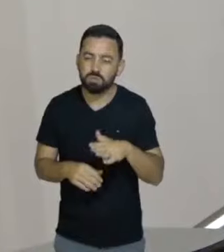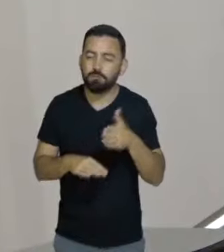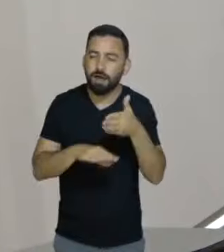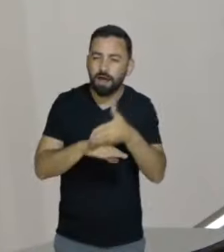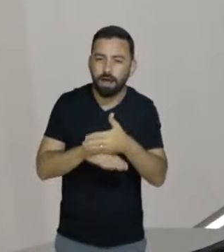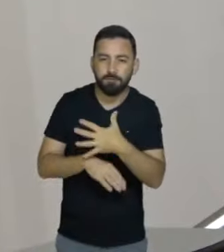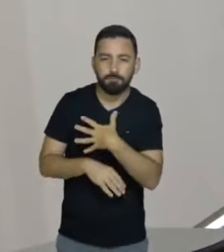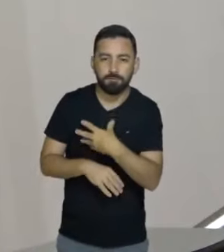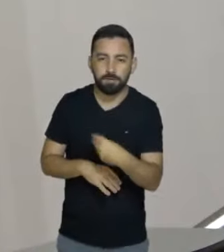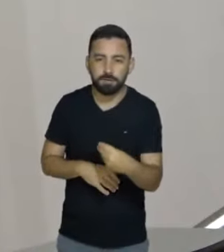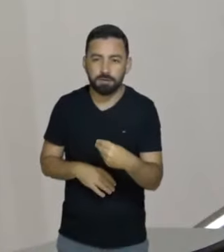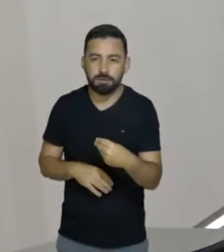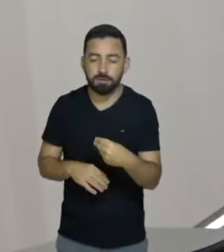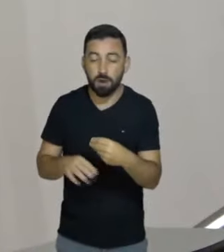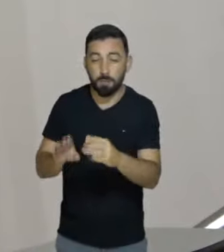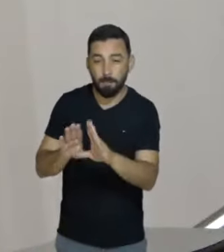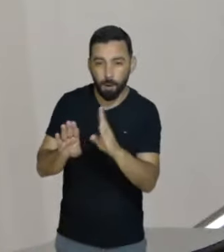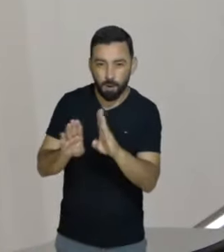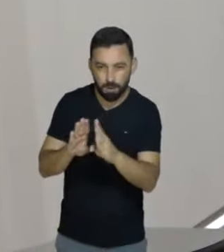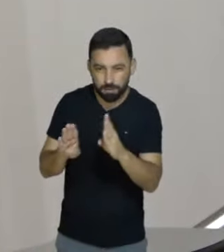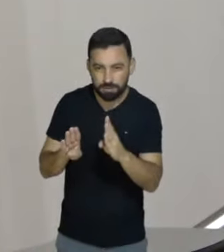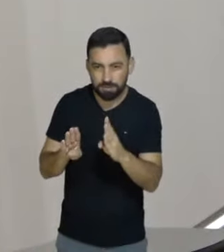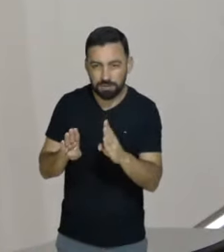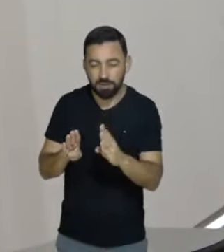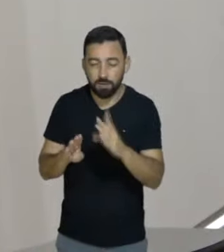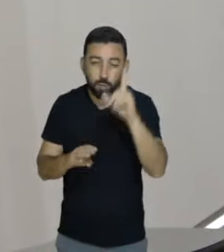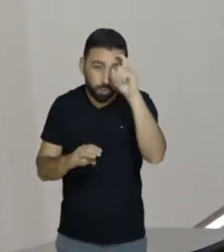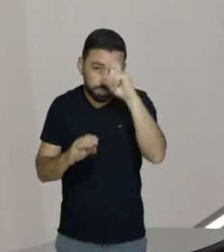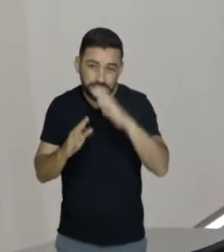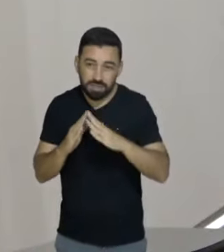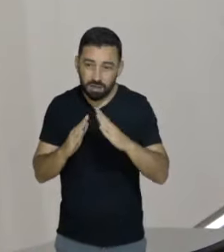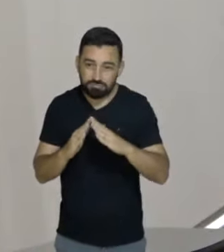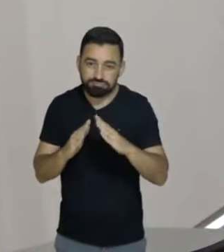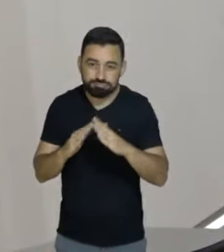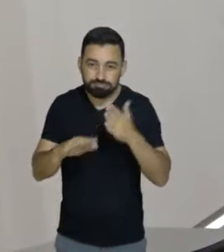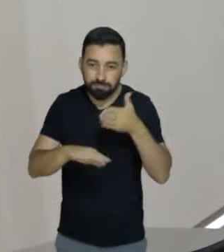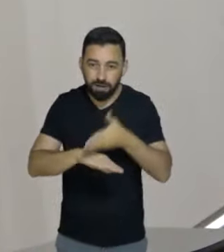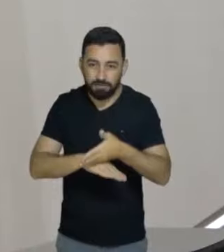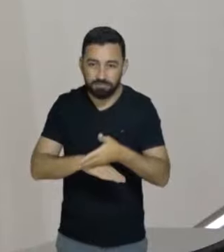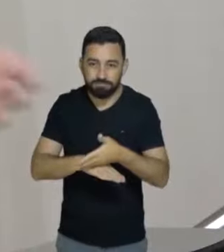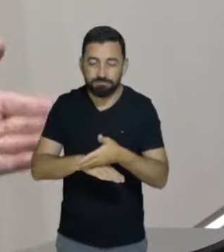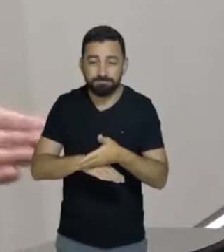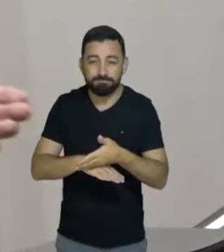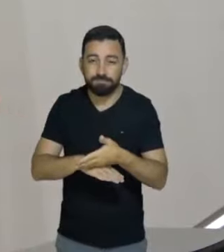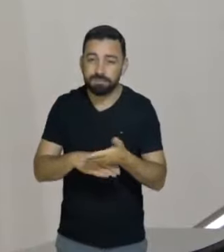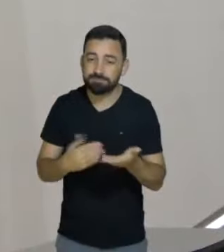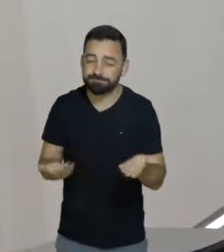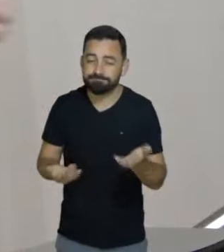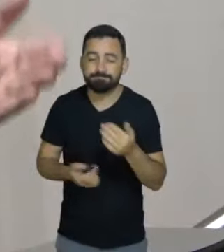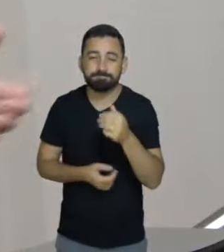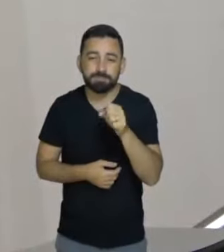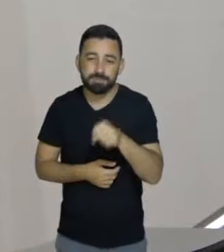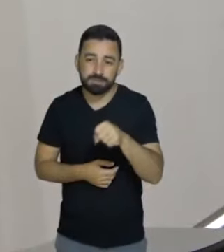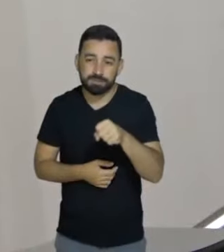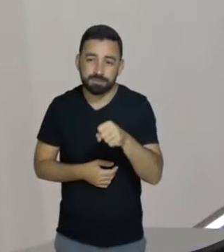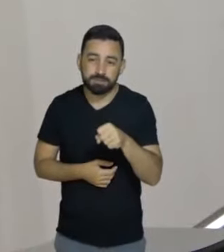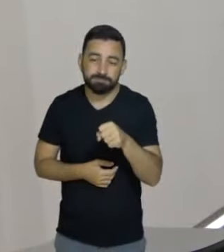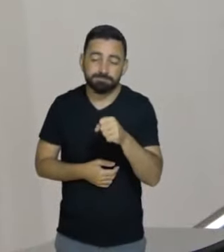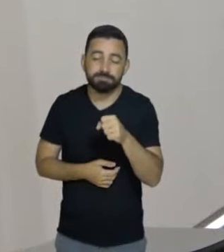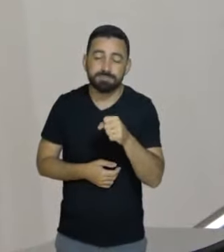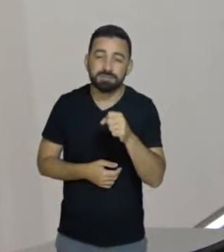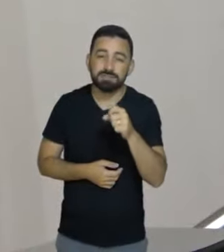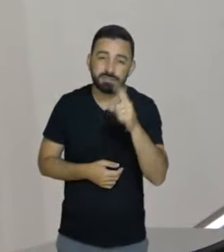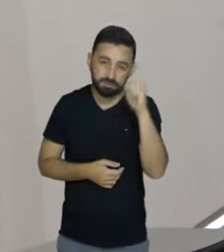filhos na porta dos hospitais e tem Sim,